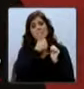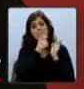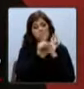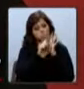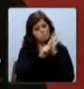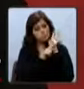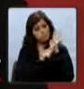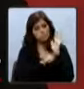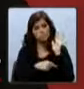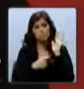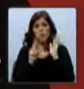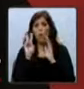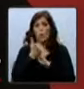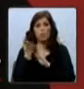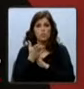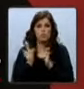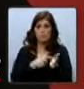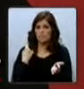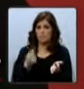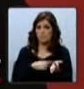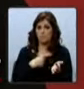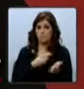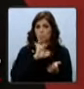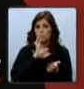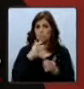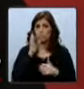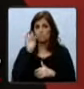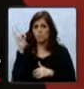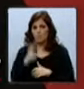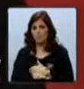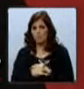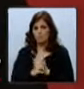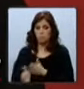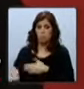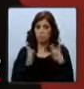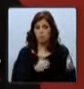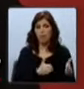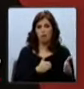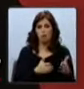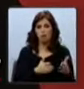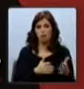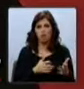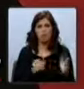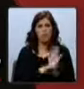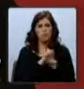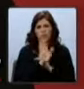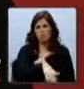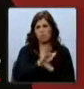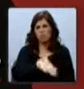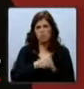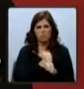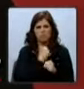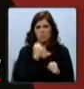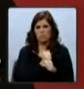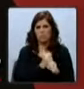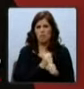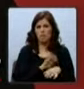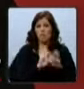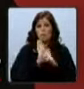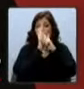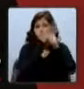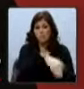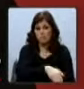medidas urgentes e necessárias num país que se vê por um lado com uma precariedade laboral crescente e portanto com uma discriminação de